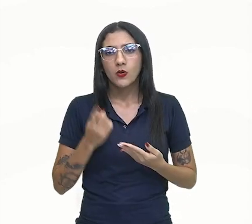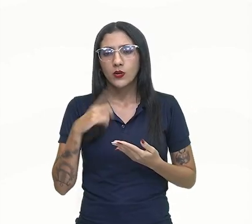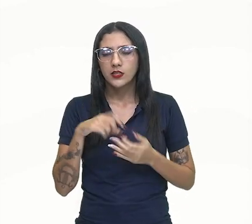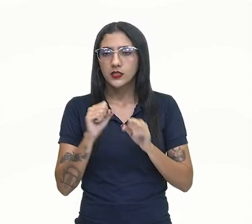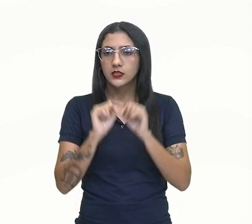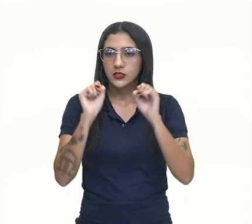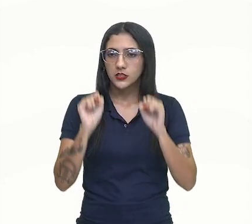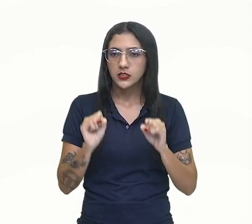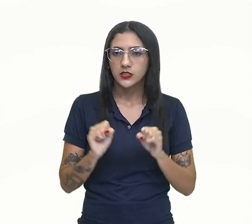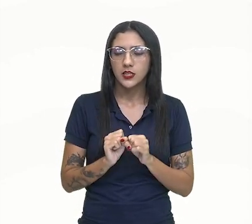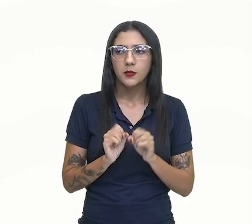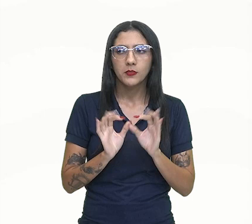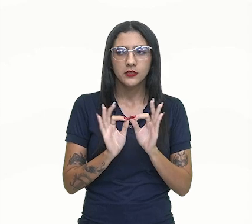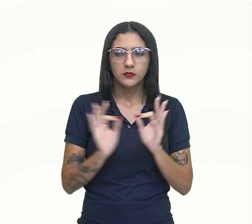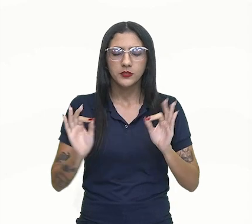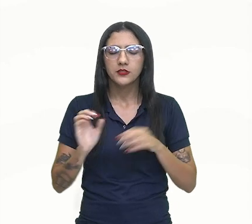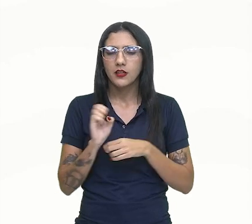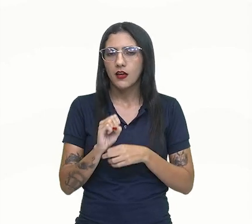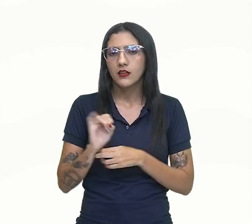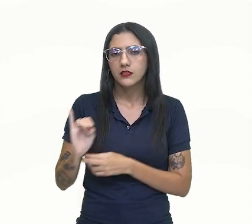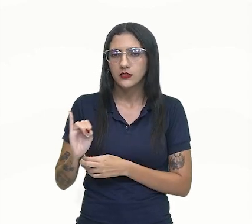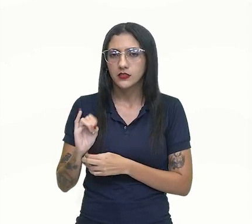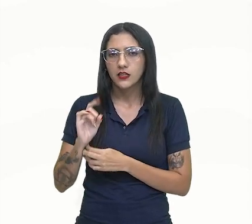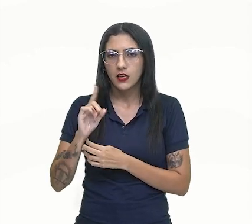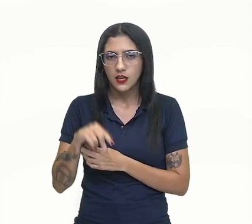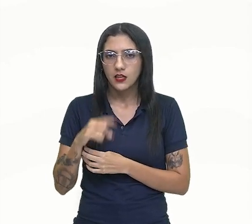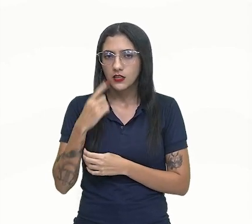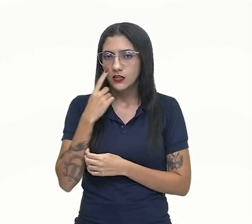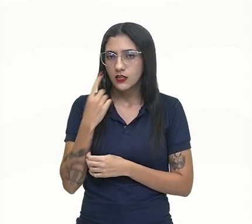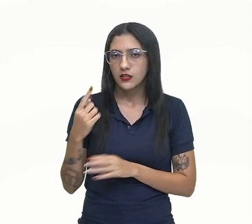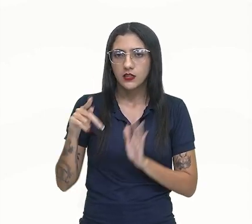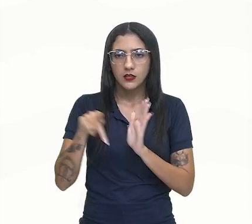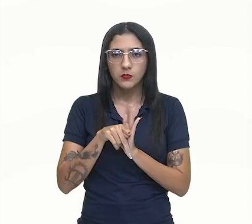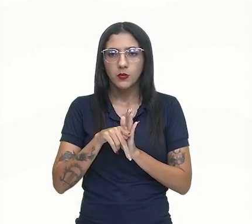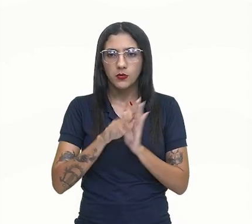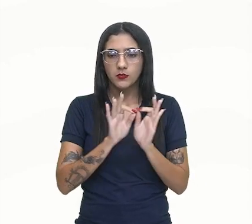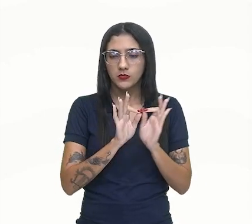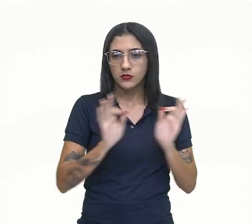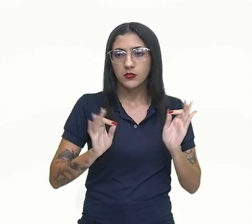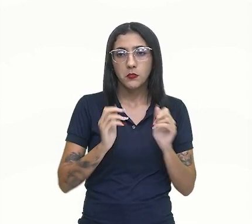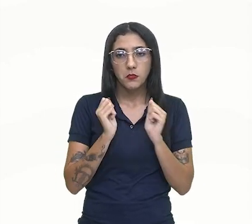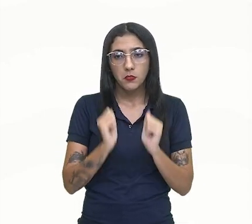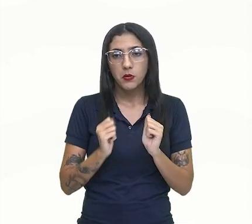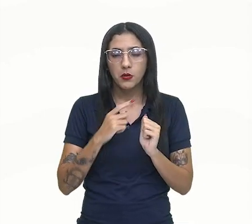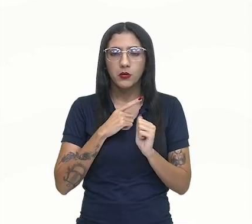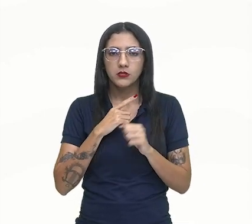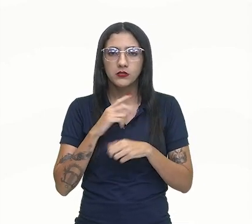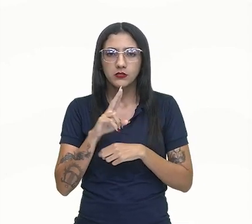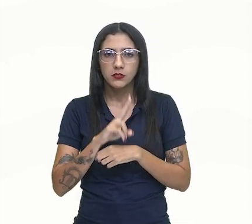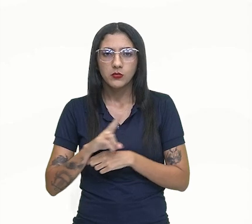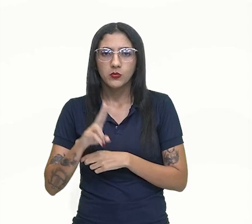Medidas, o mesmo comprimento pode ser fornecido em